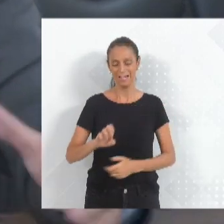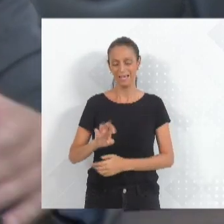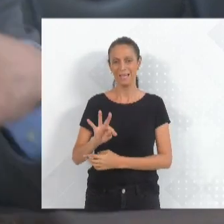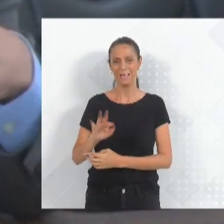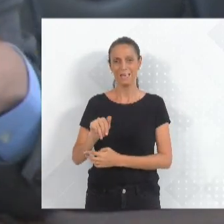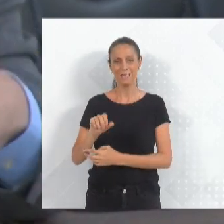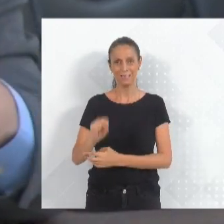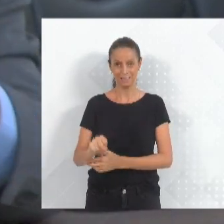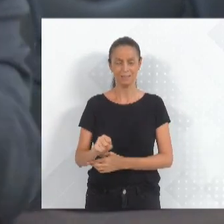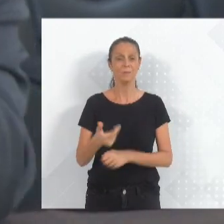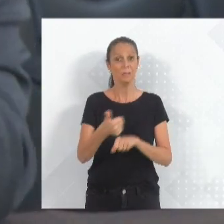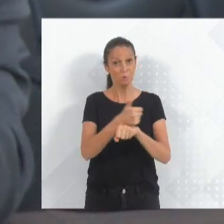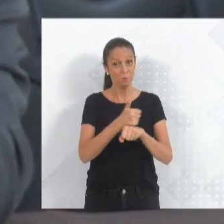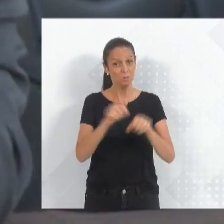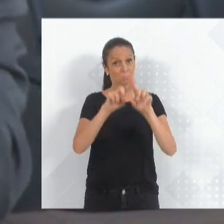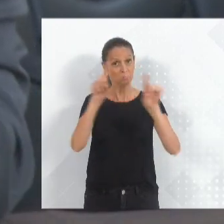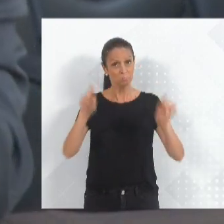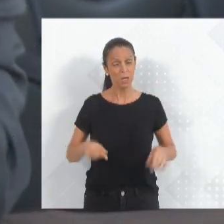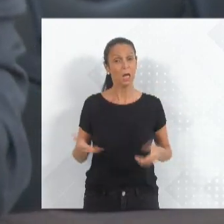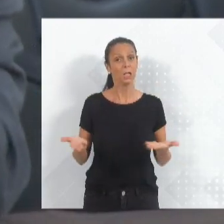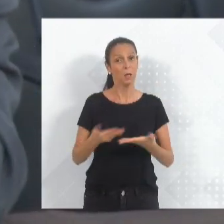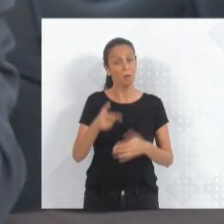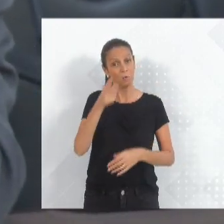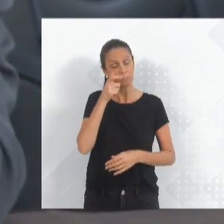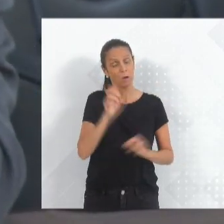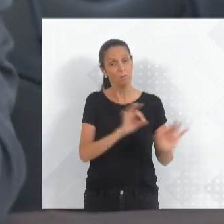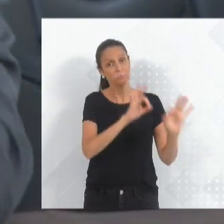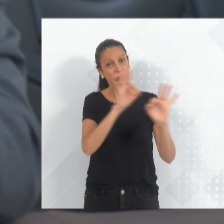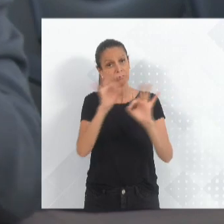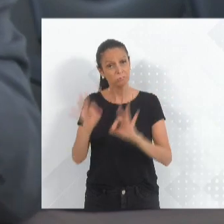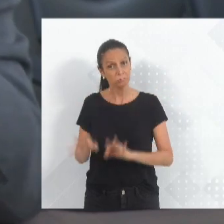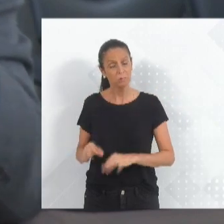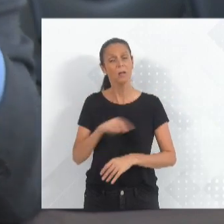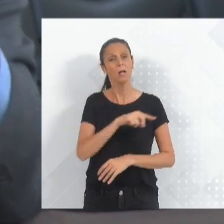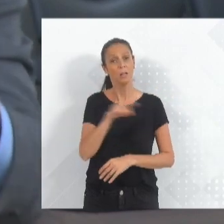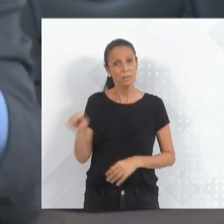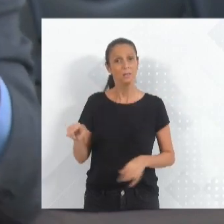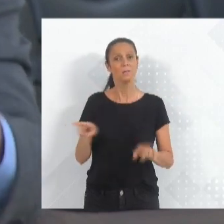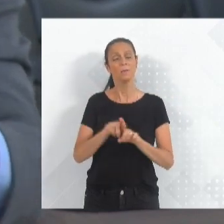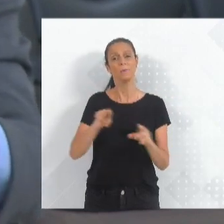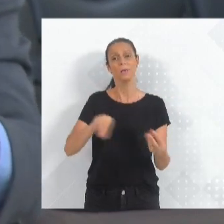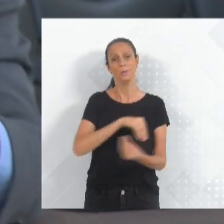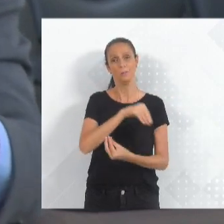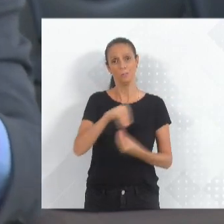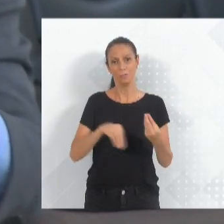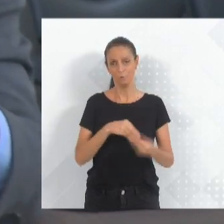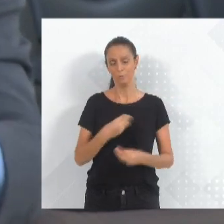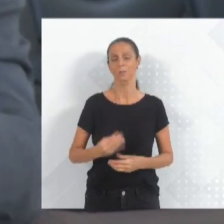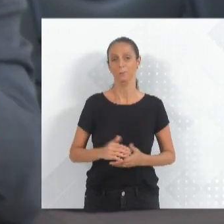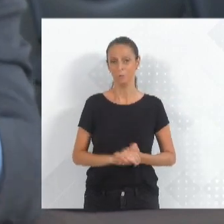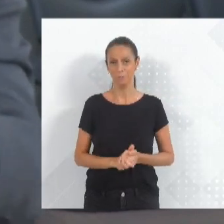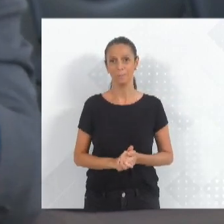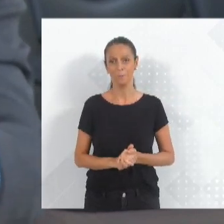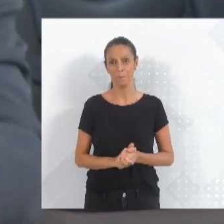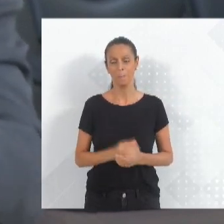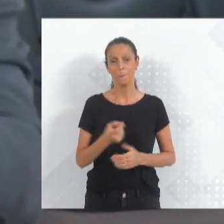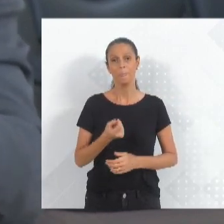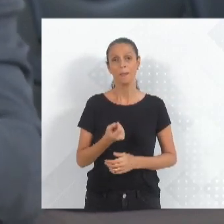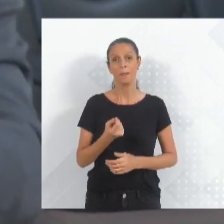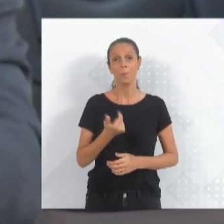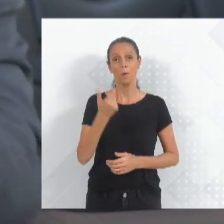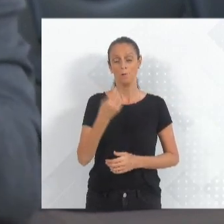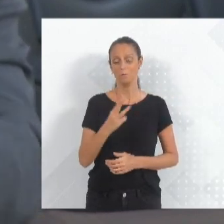estão nos acompanhando tiveram uma participação direta nesse processo. E nós estamos falando de quase de 30